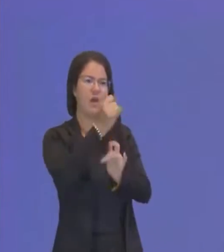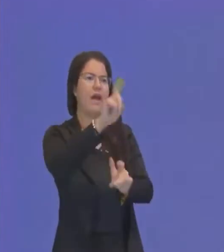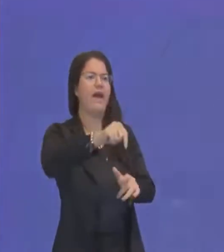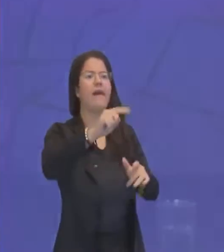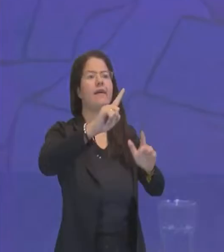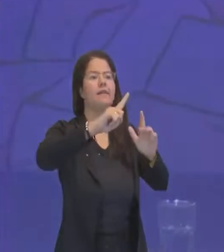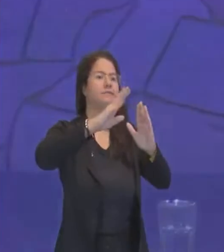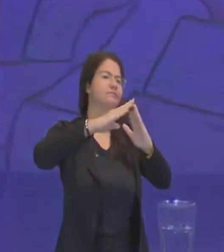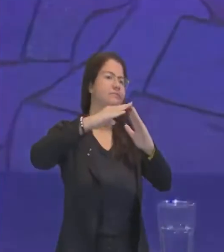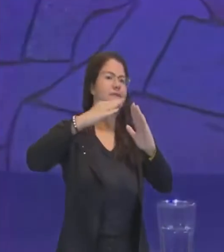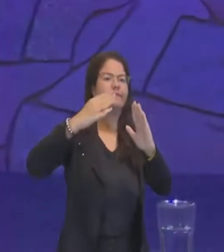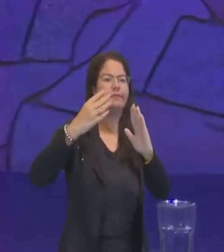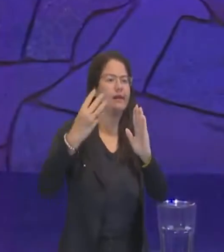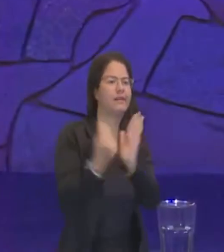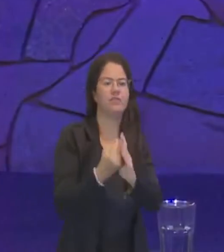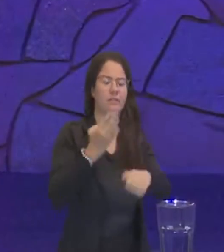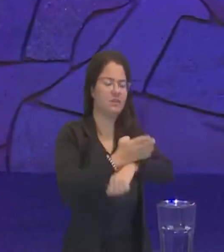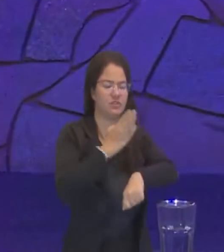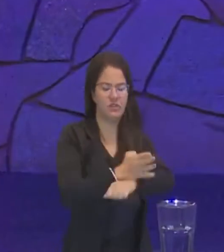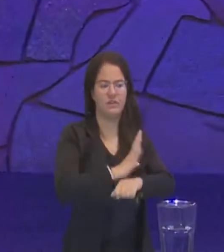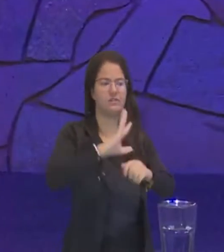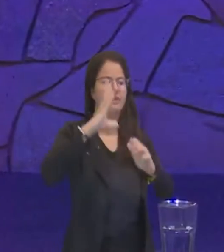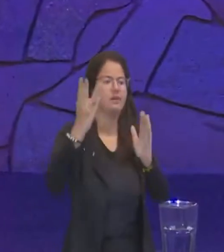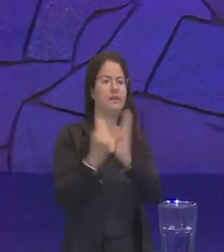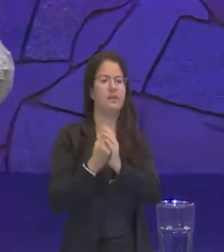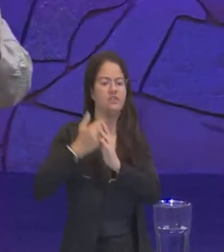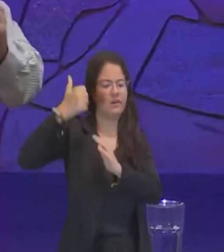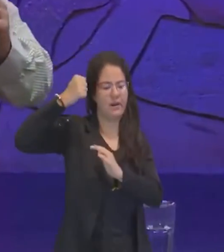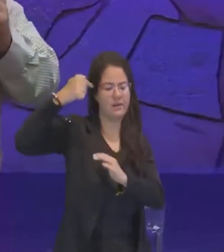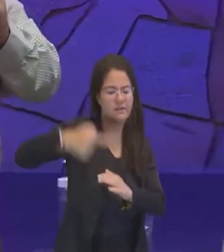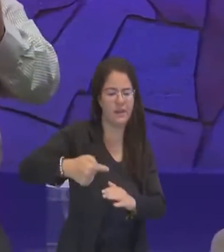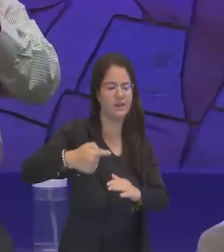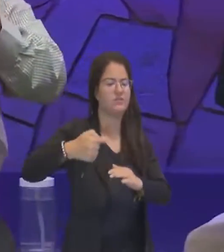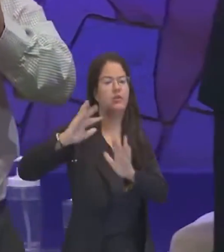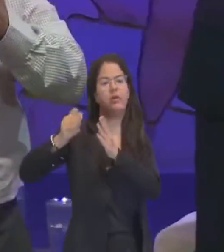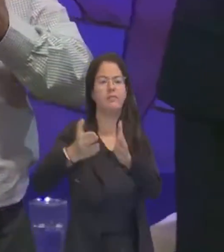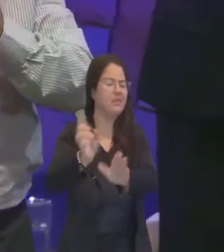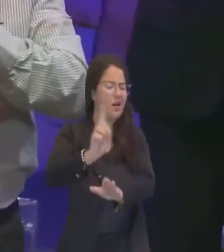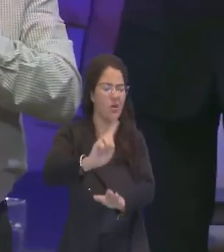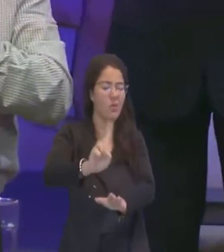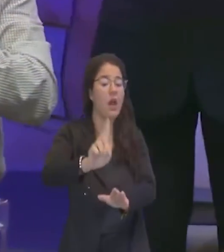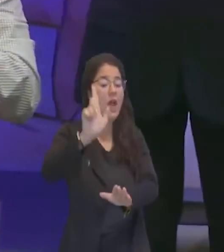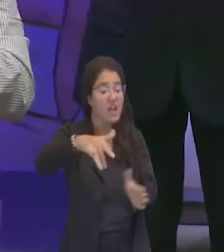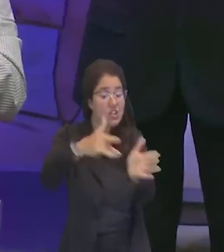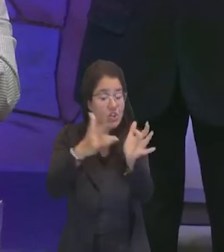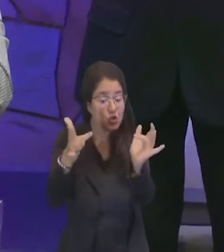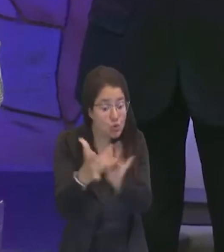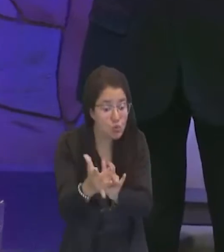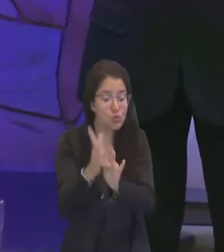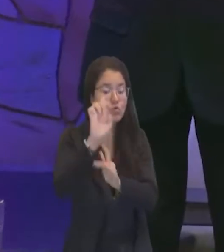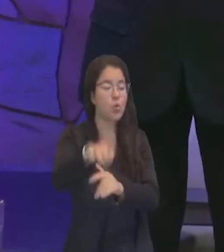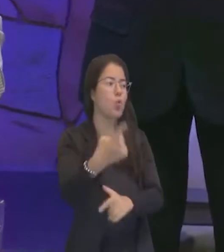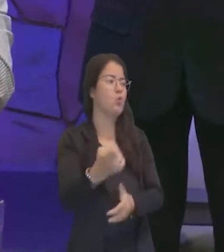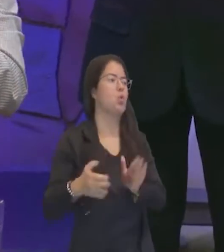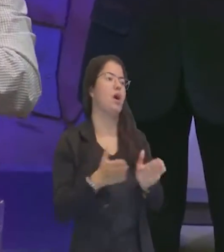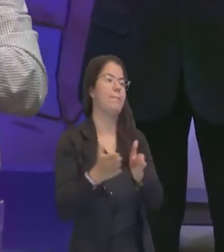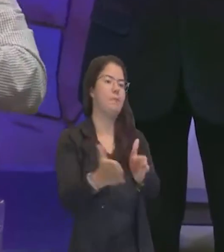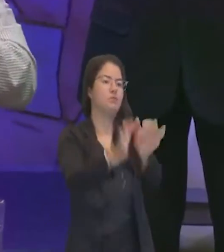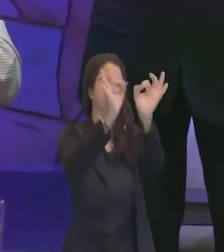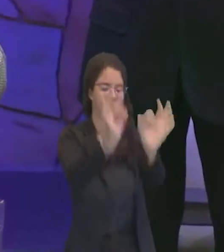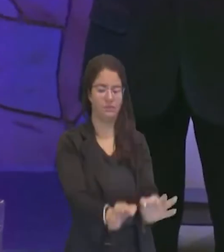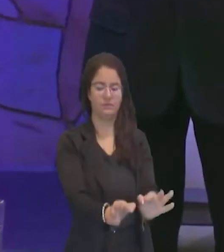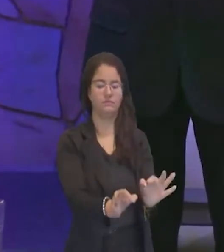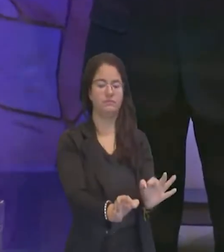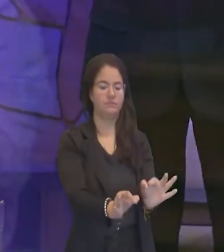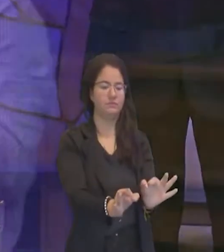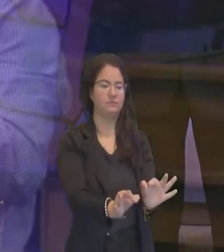igreja presbiteriana é o caminho. Ele disse: eu sou o caminho, a verdade e a vida. Ninguém vem ao Pai a não ser por mim. A palavra de Deus diz: